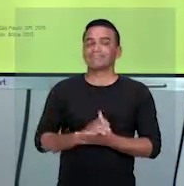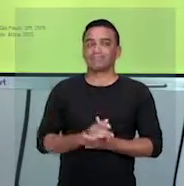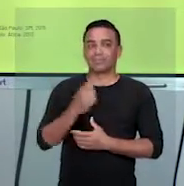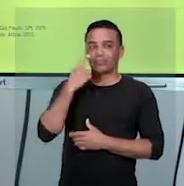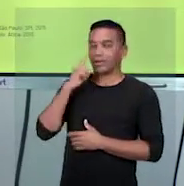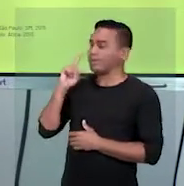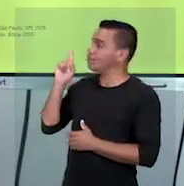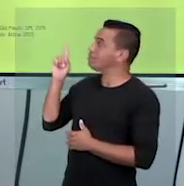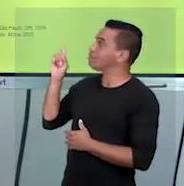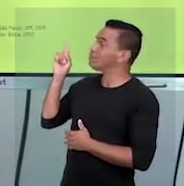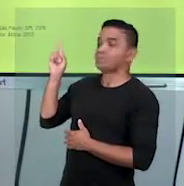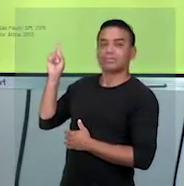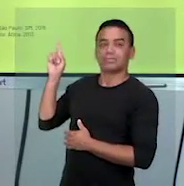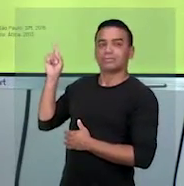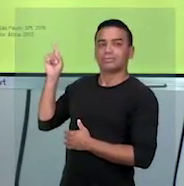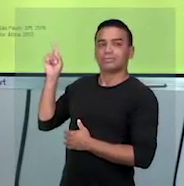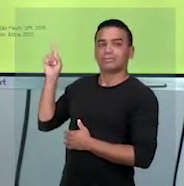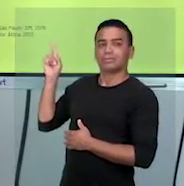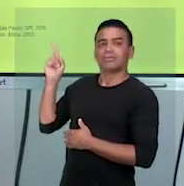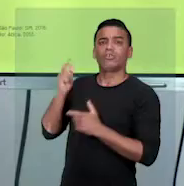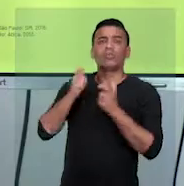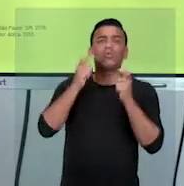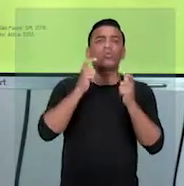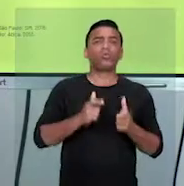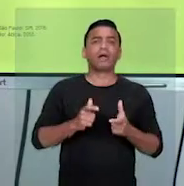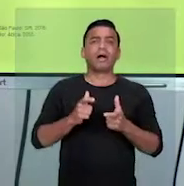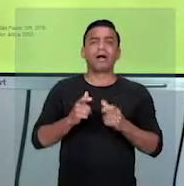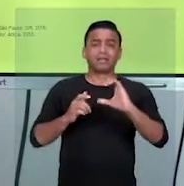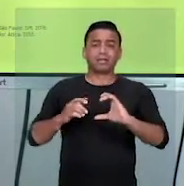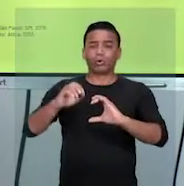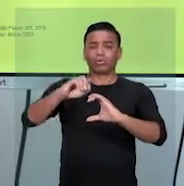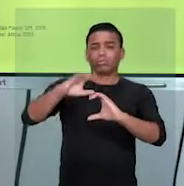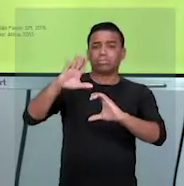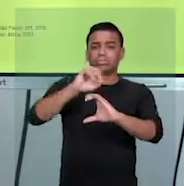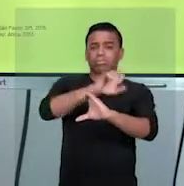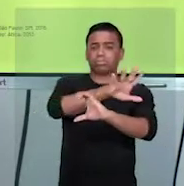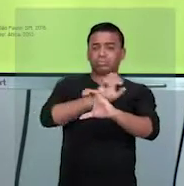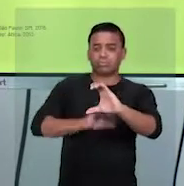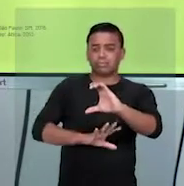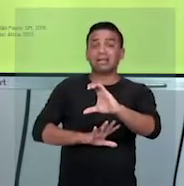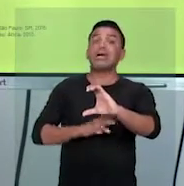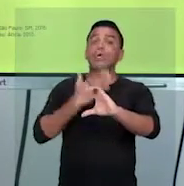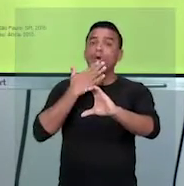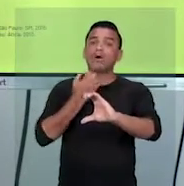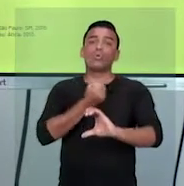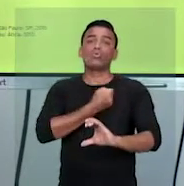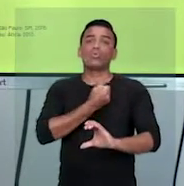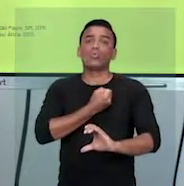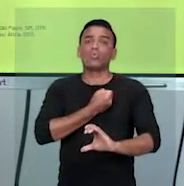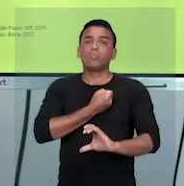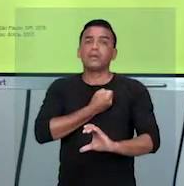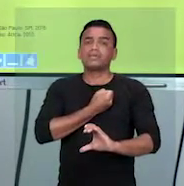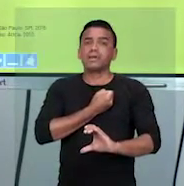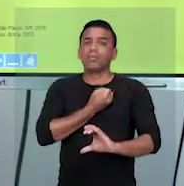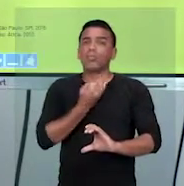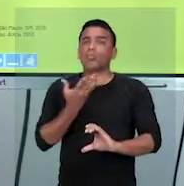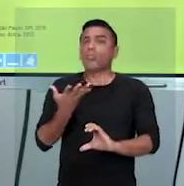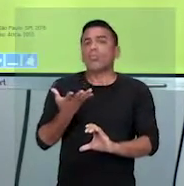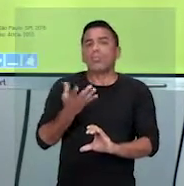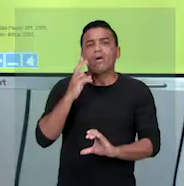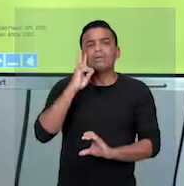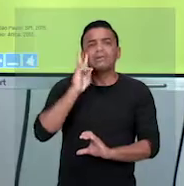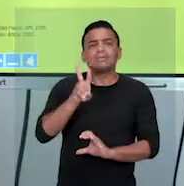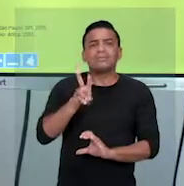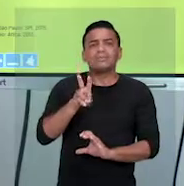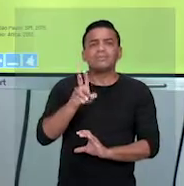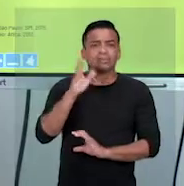que eu possa numerar, né, a posição da ramificação, eu preciso fazer uma numeração. Eu preciso saber